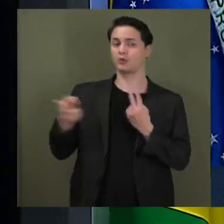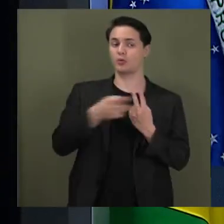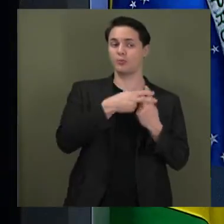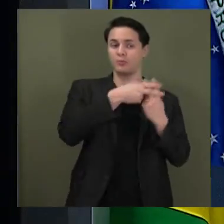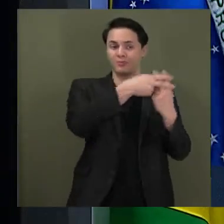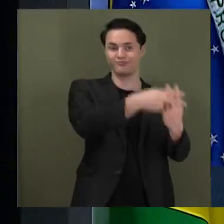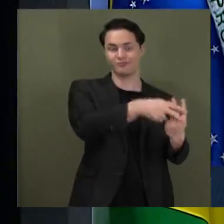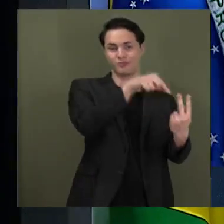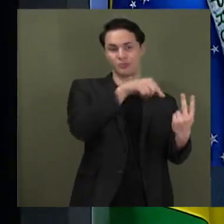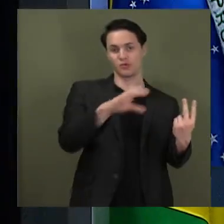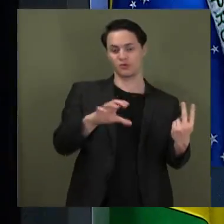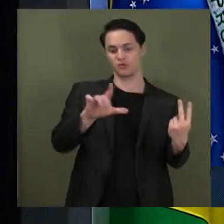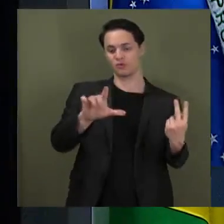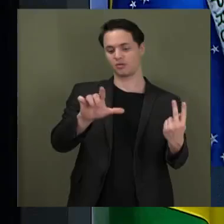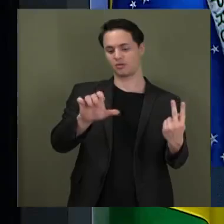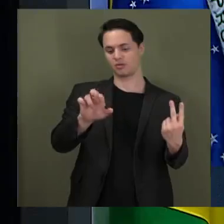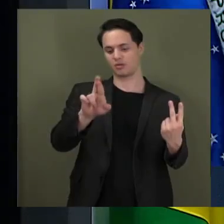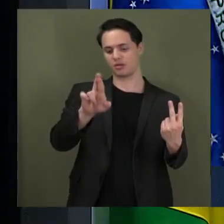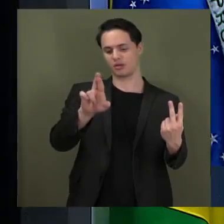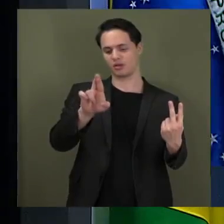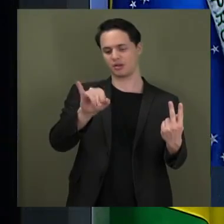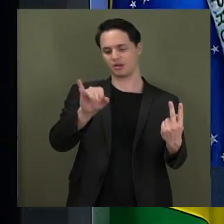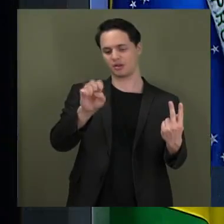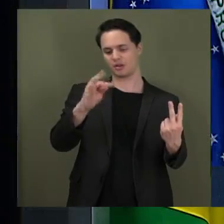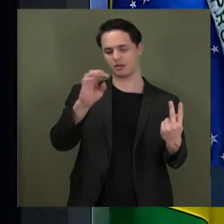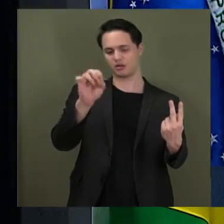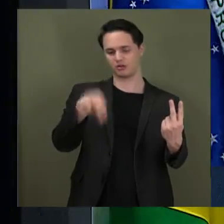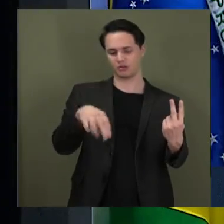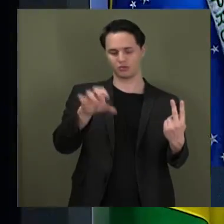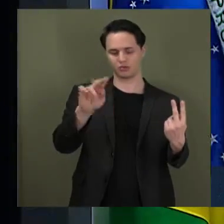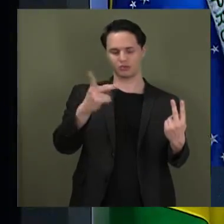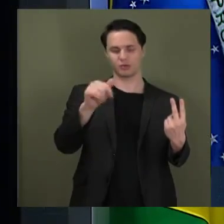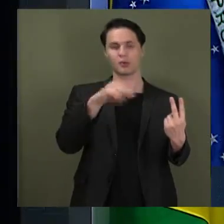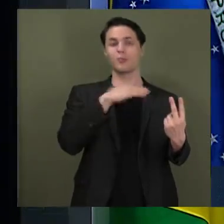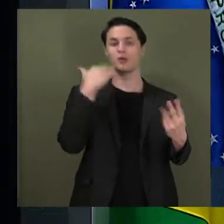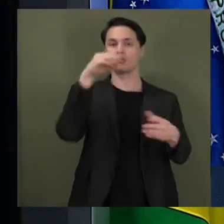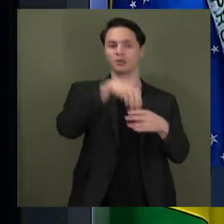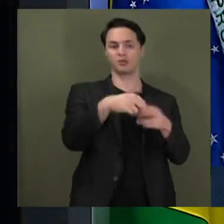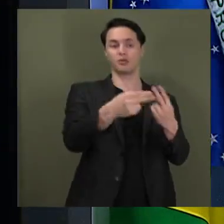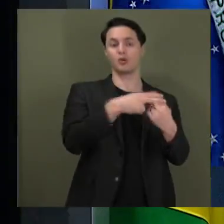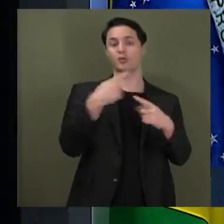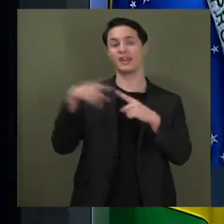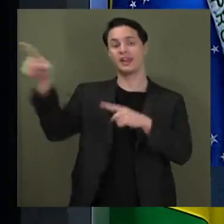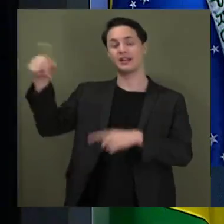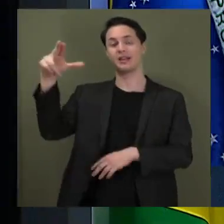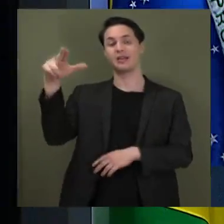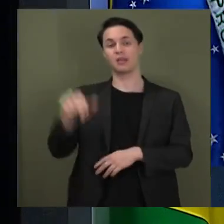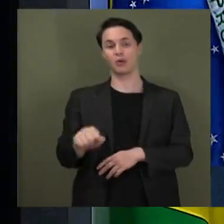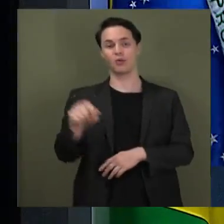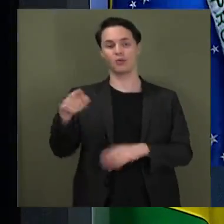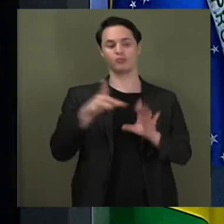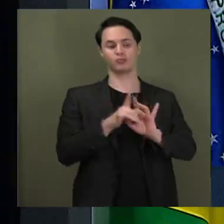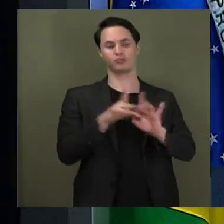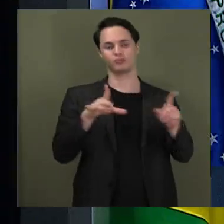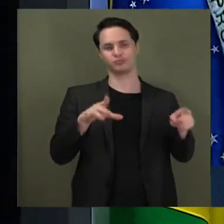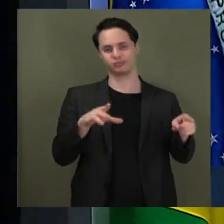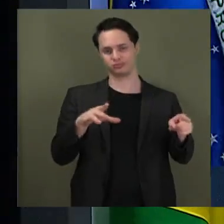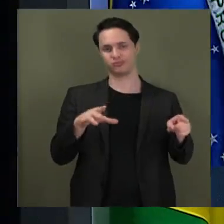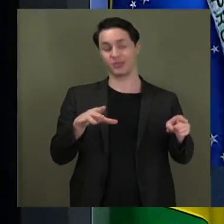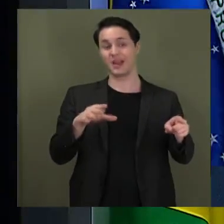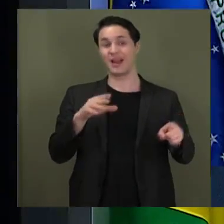político Clériston da Cunha, o Clezão, depois de ter negado várias vezes pedido da